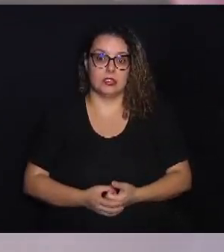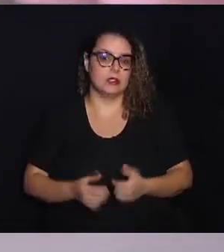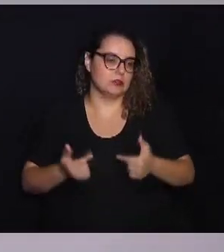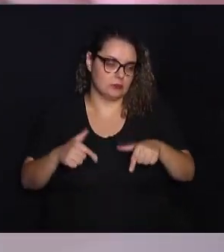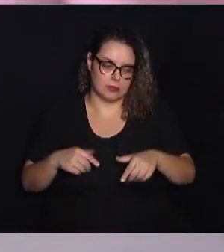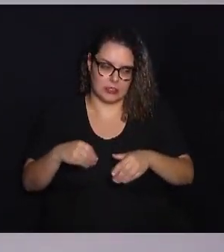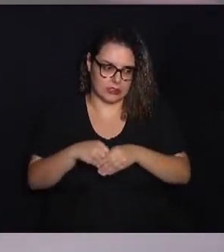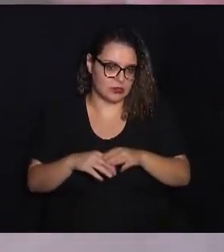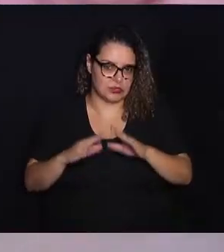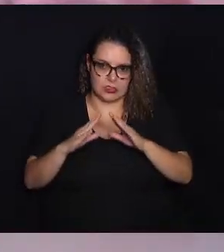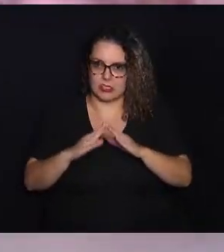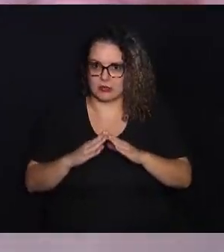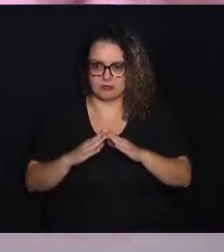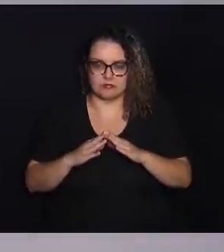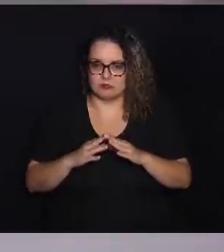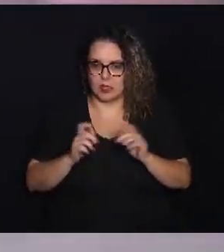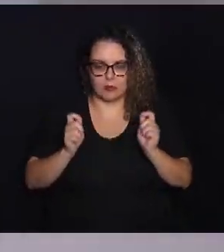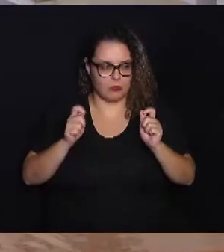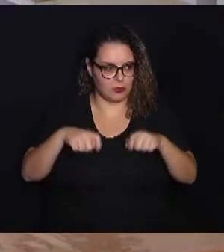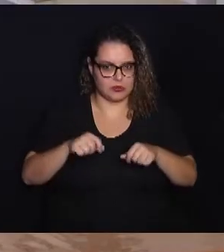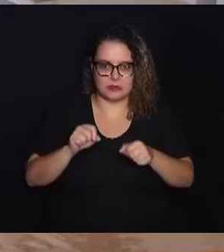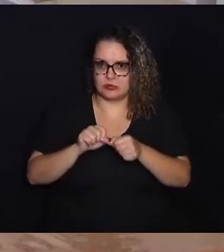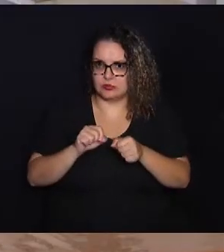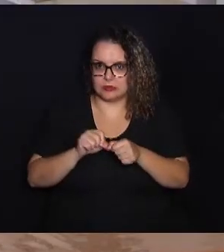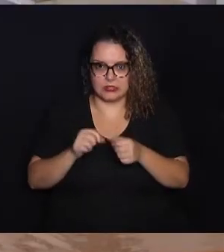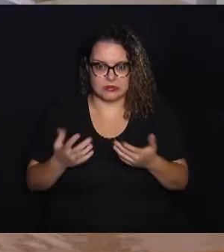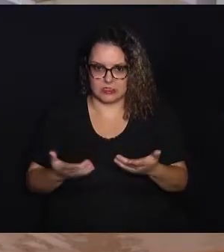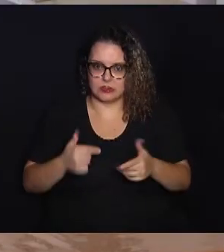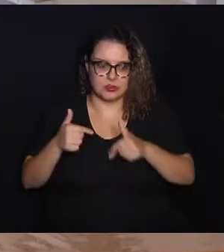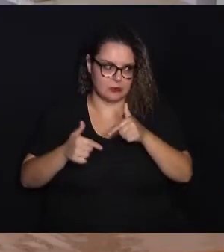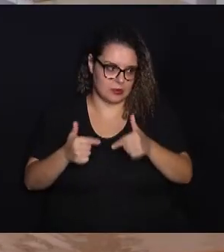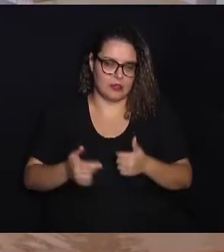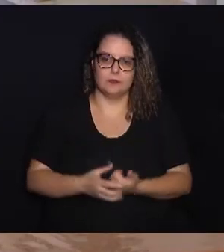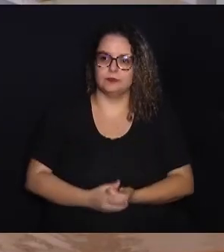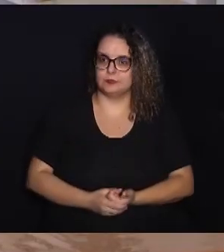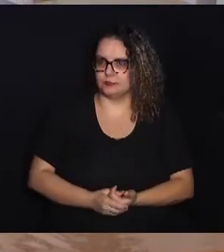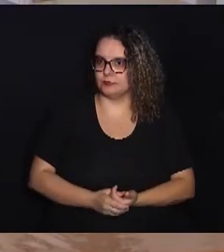E é uma cerâmica plástica. Isso, é um material plástico.